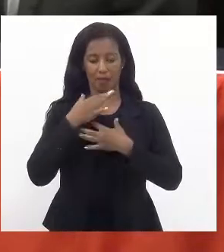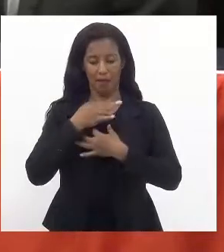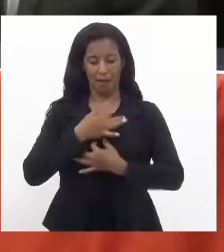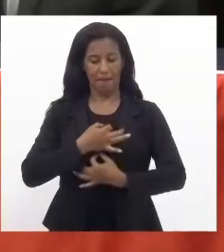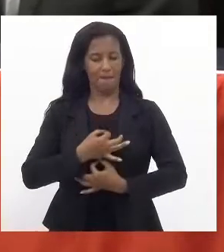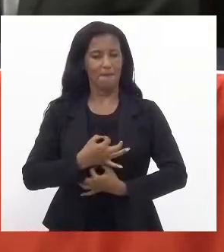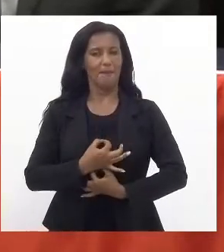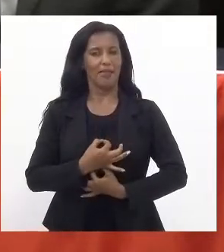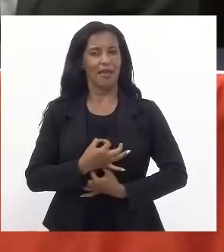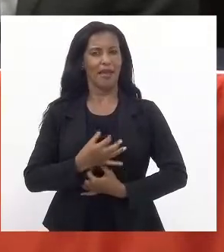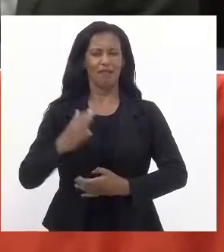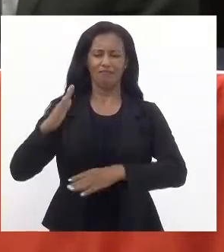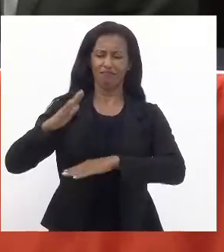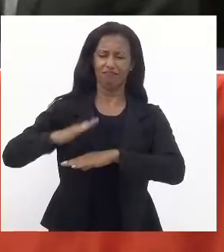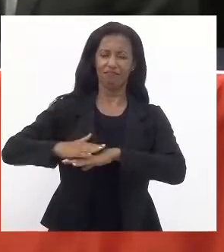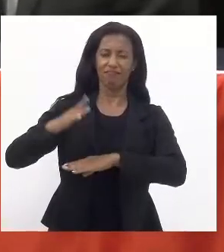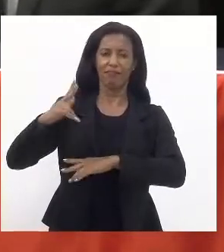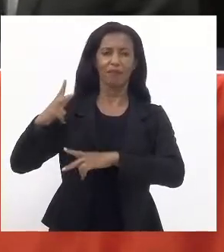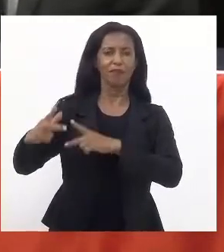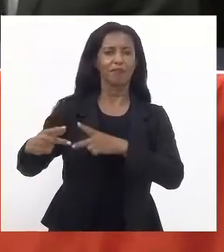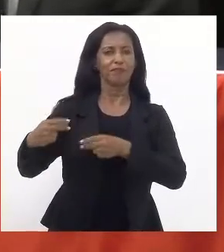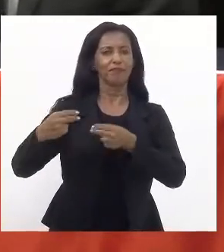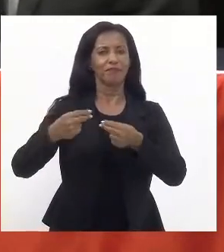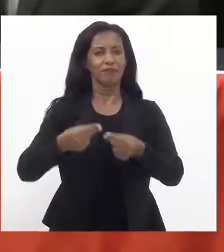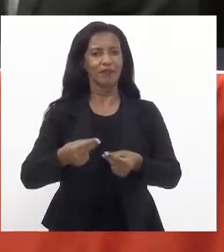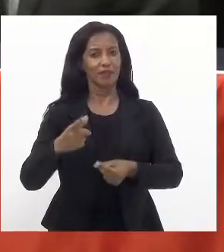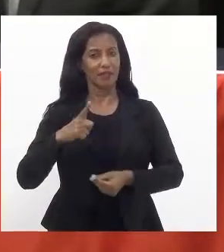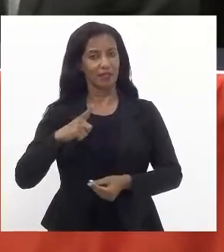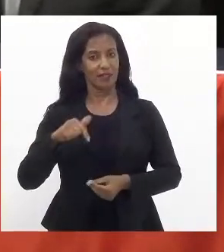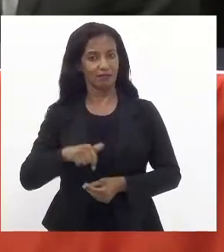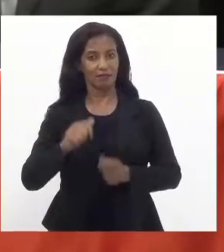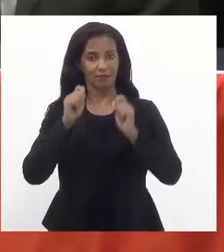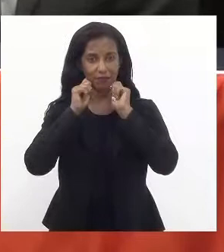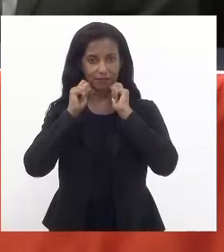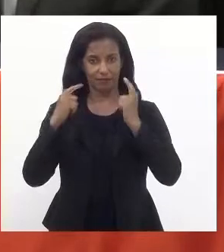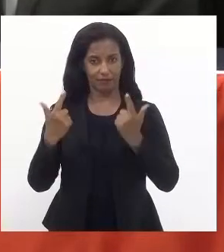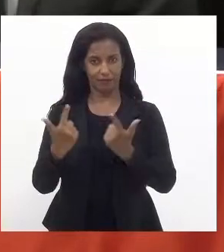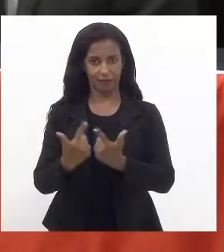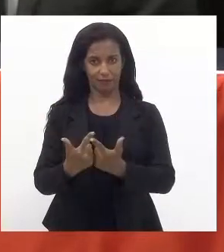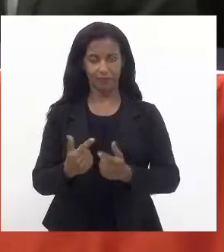maior condecoração que nós temos aqui na Assembleia Legislativa.